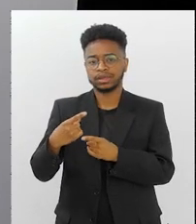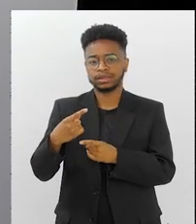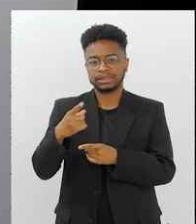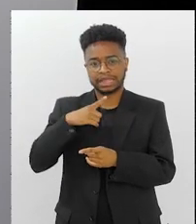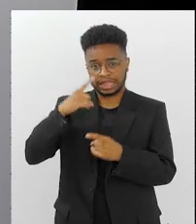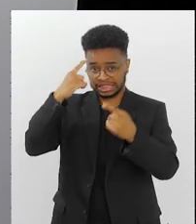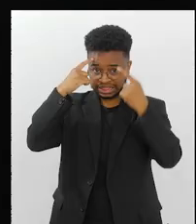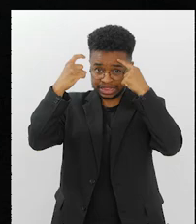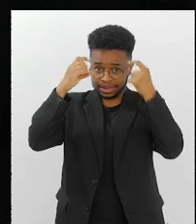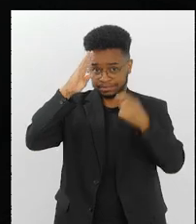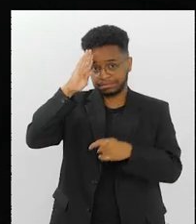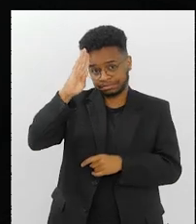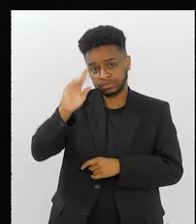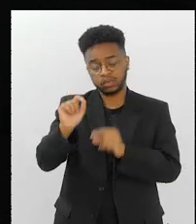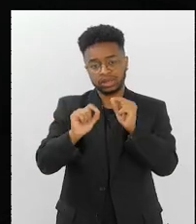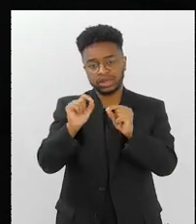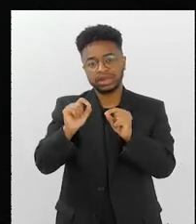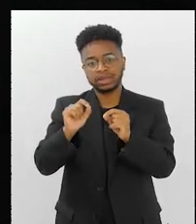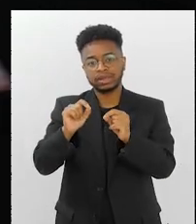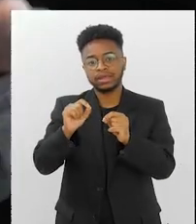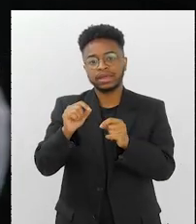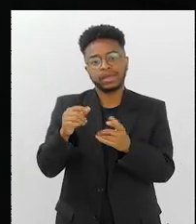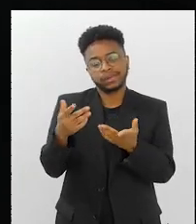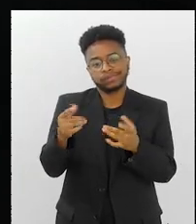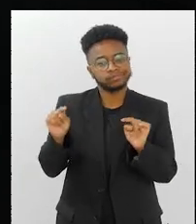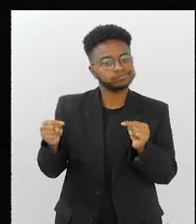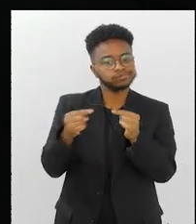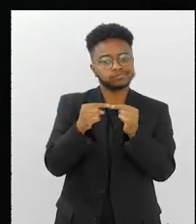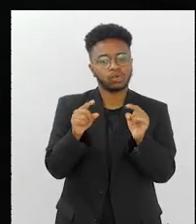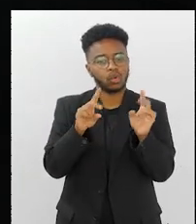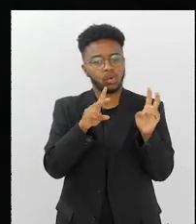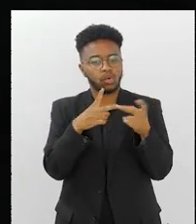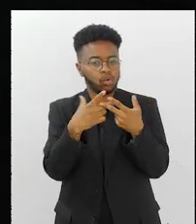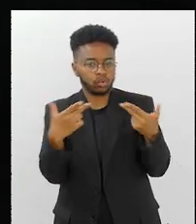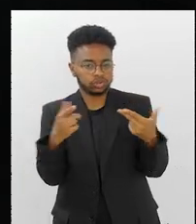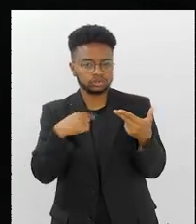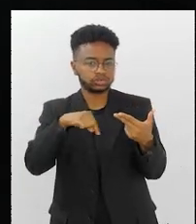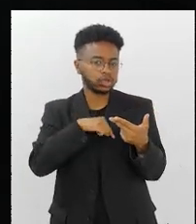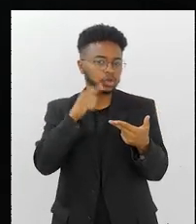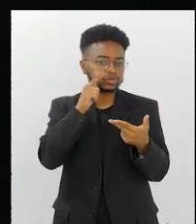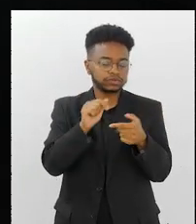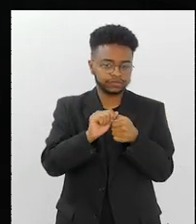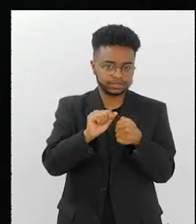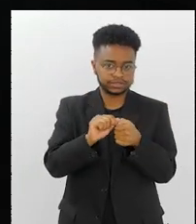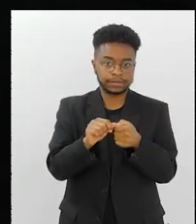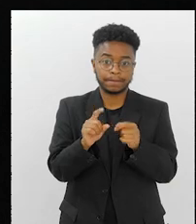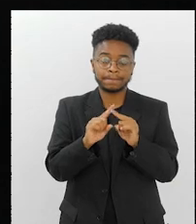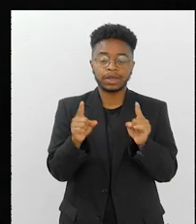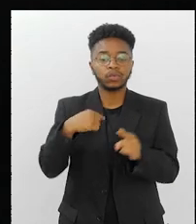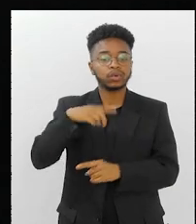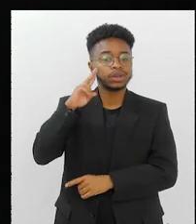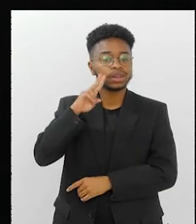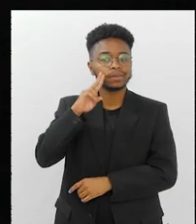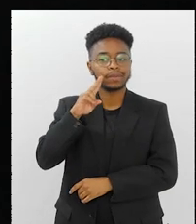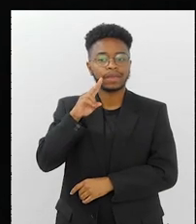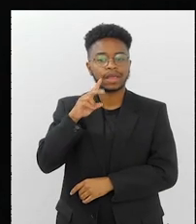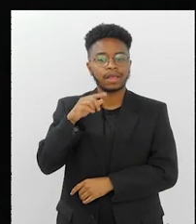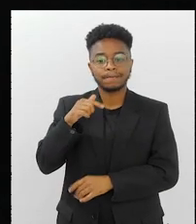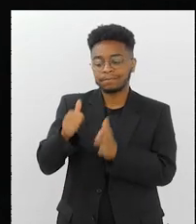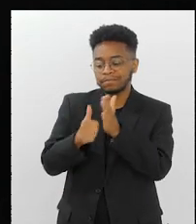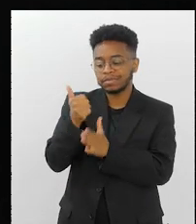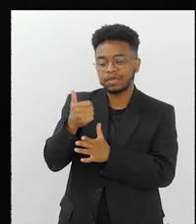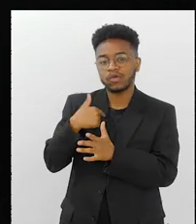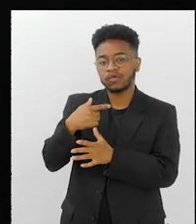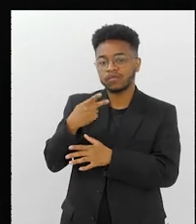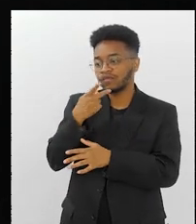gente tinha uma ideia Central ali né que caminhava no que a gente conseguiu fazer e eu lembro que e a primeira coisa que eu falei para